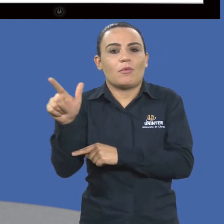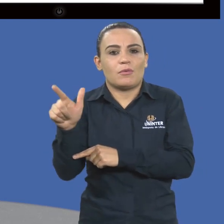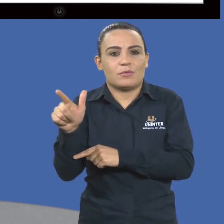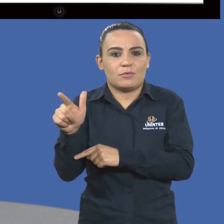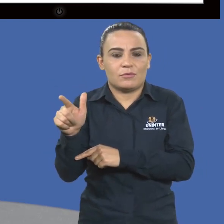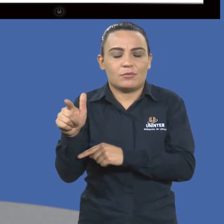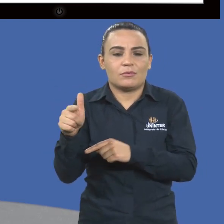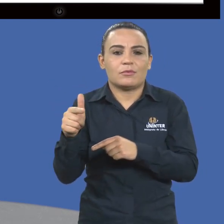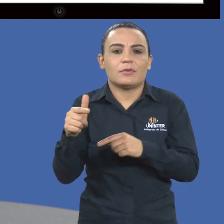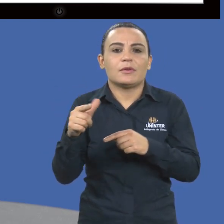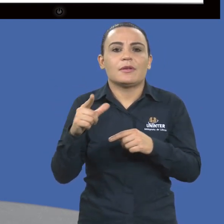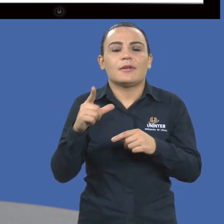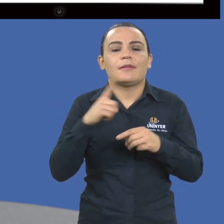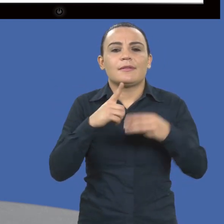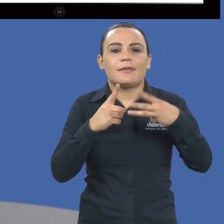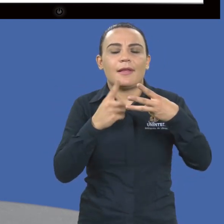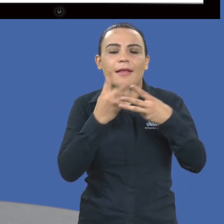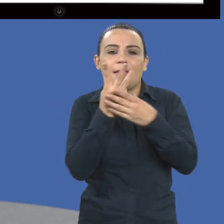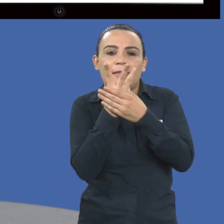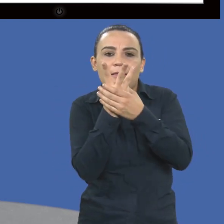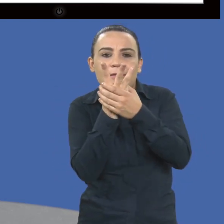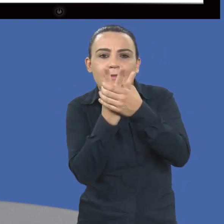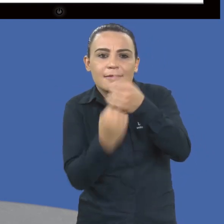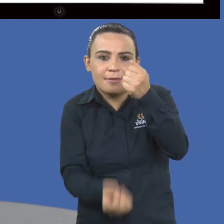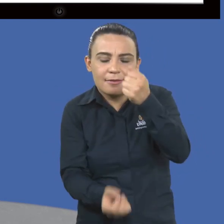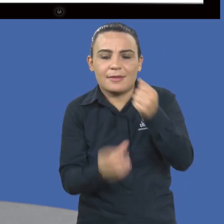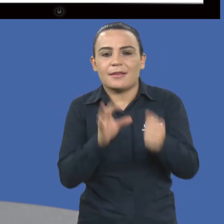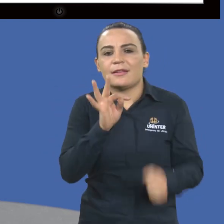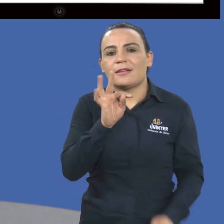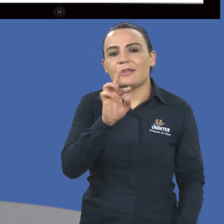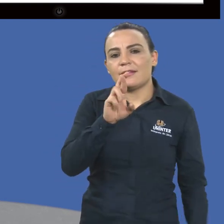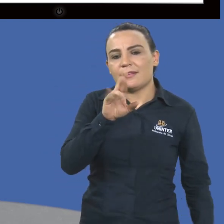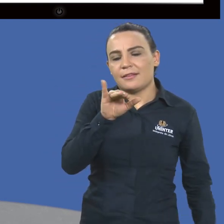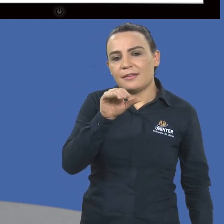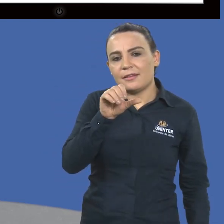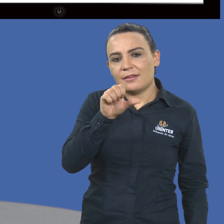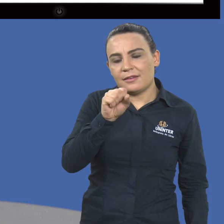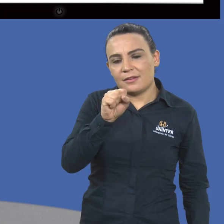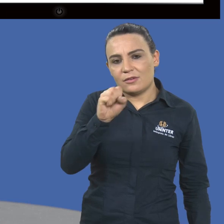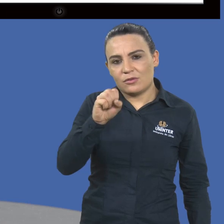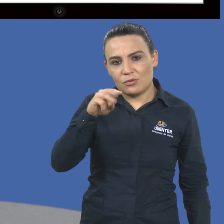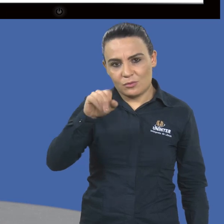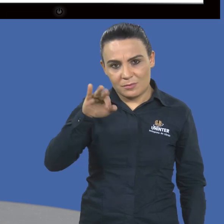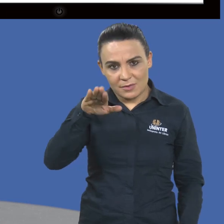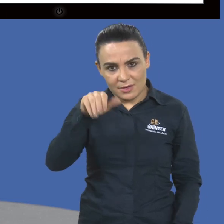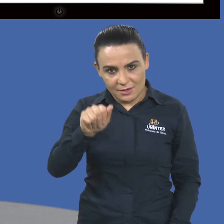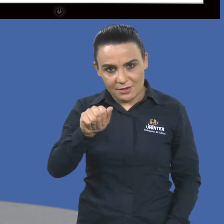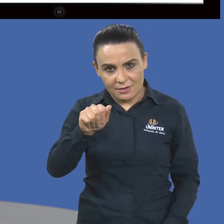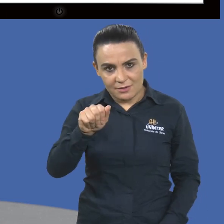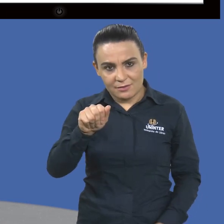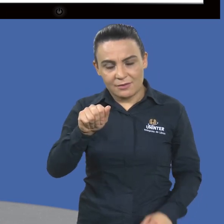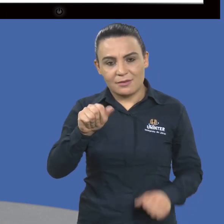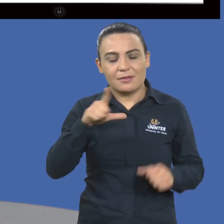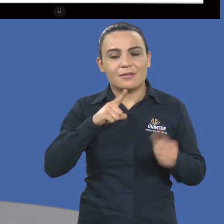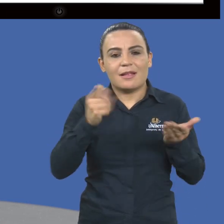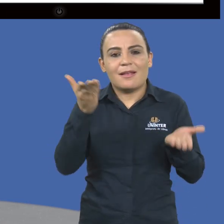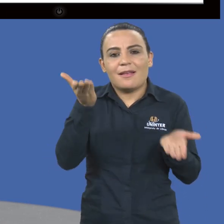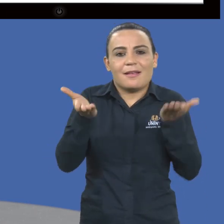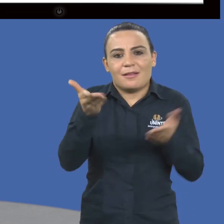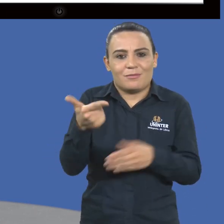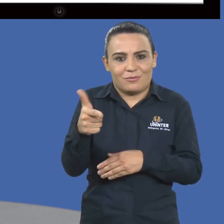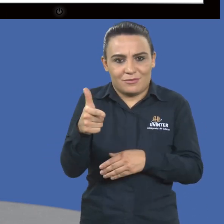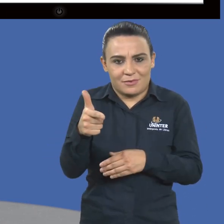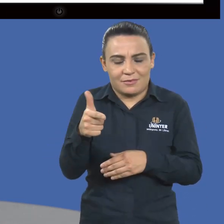vem o 21 do outro elemento do casal. Vai dar a trissomia do cromossomo 21 por translocação